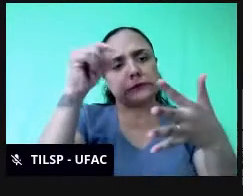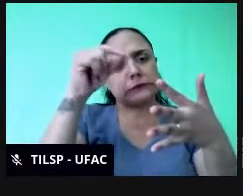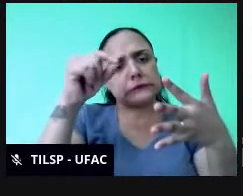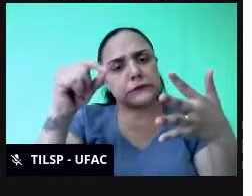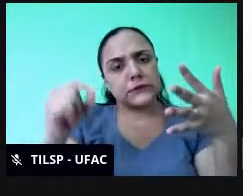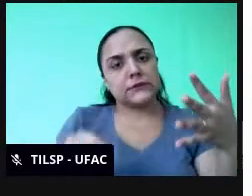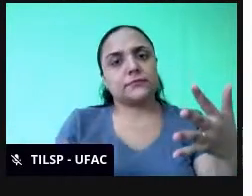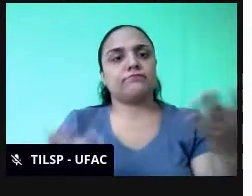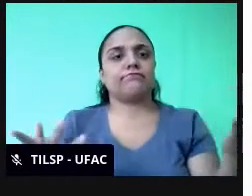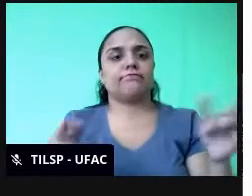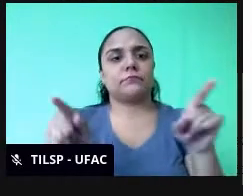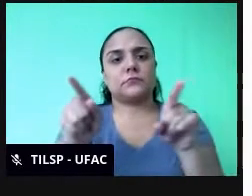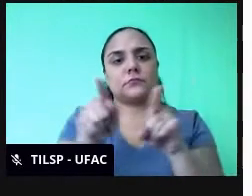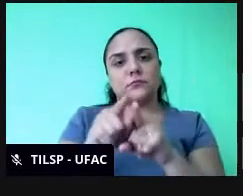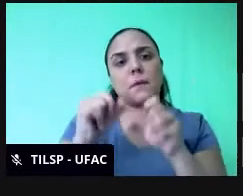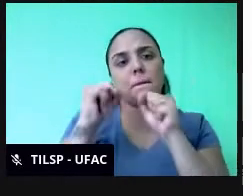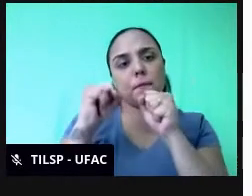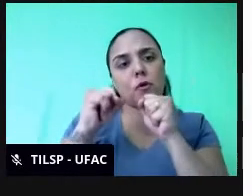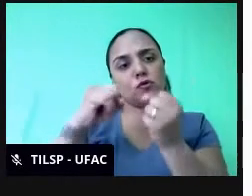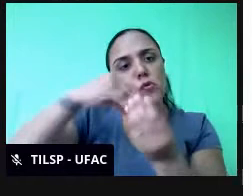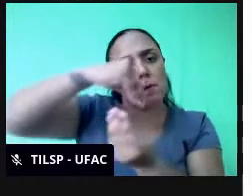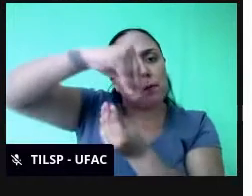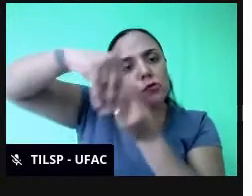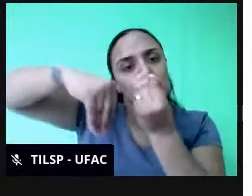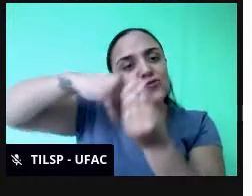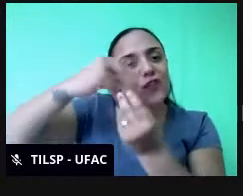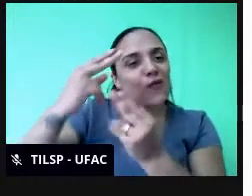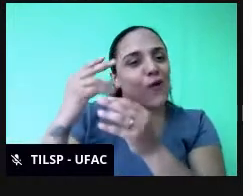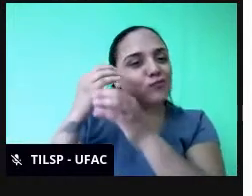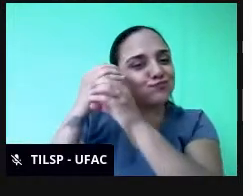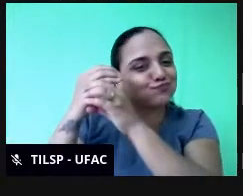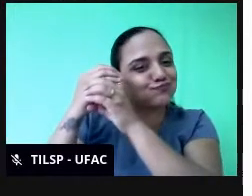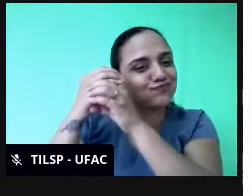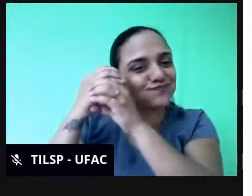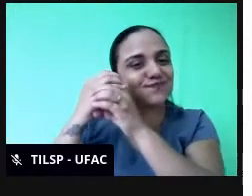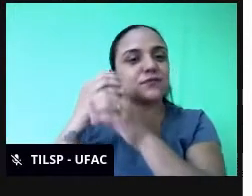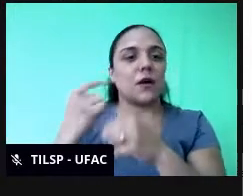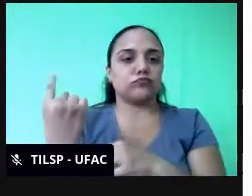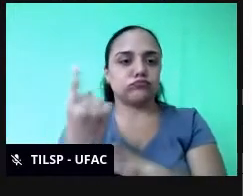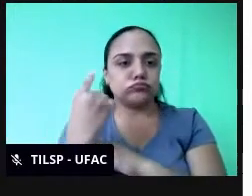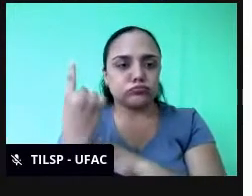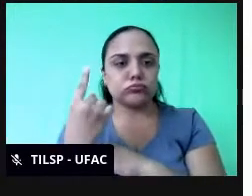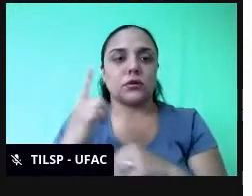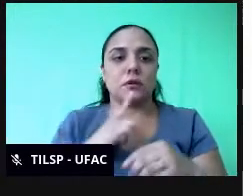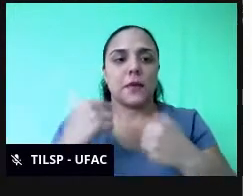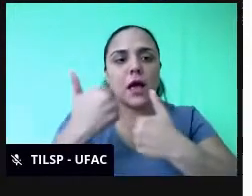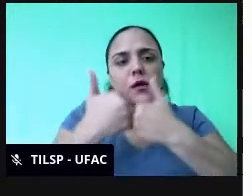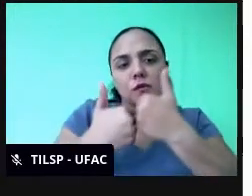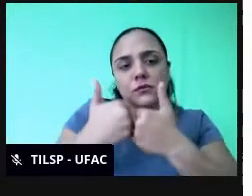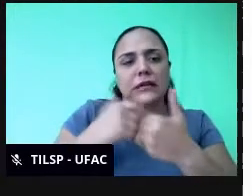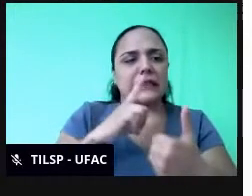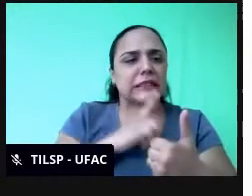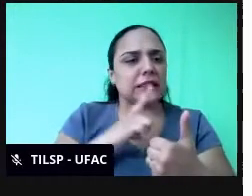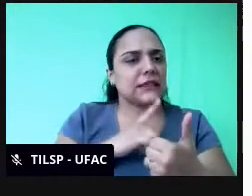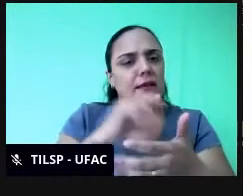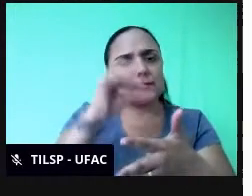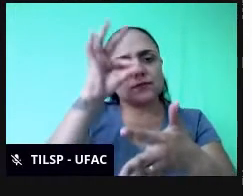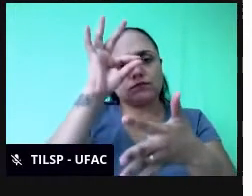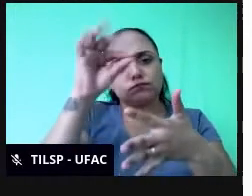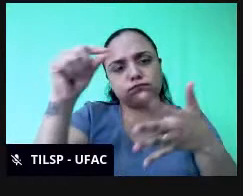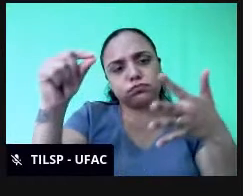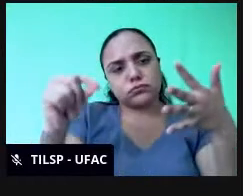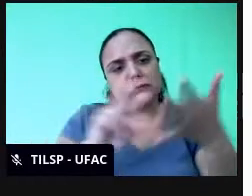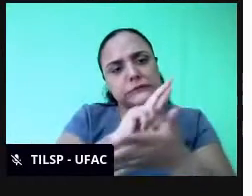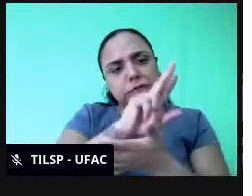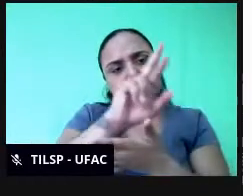Temos também blend de proteína de ervilha, proteína de arroz, ou seja, temos várias opções no